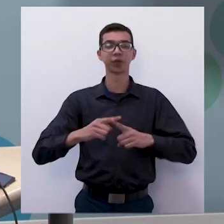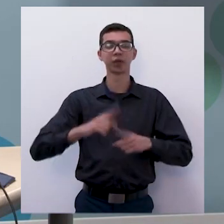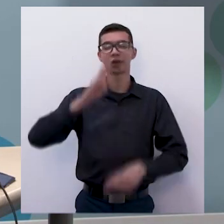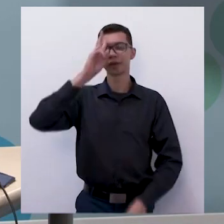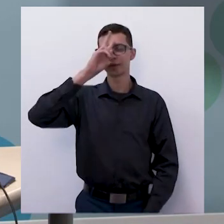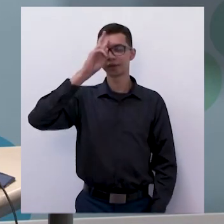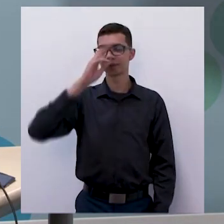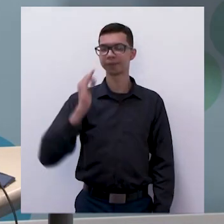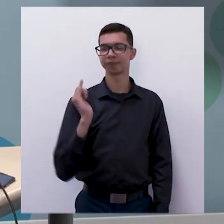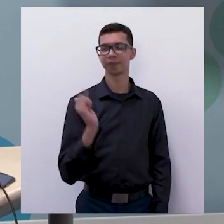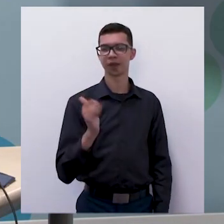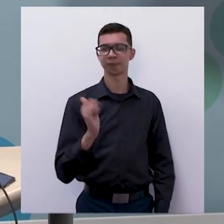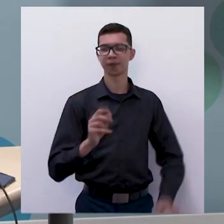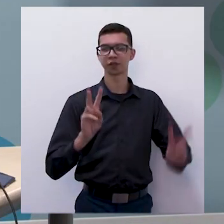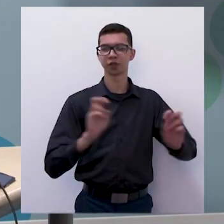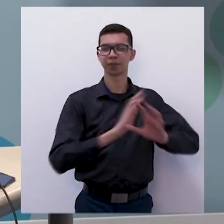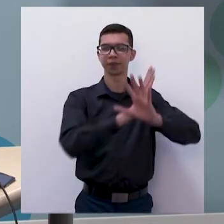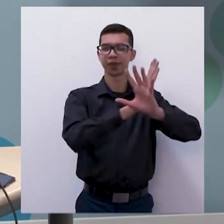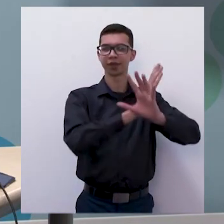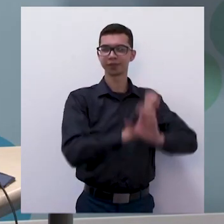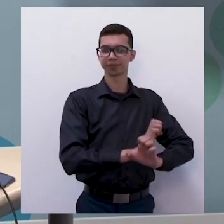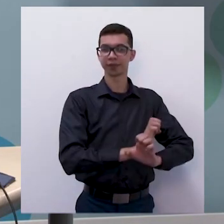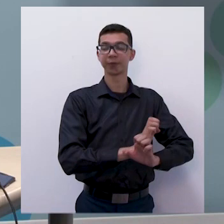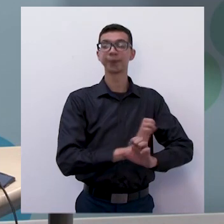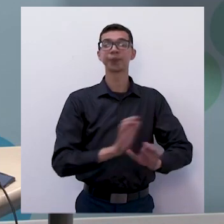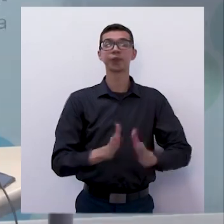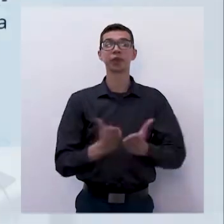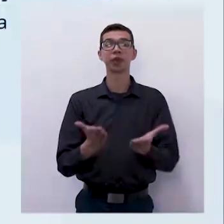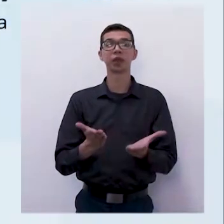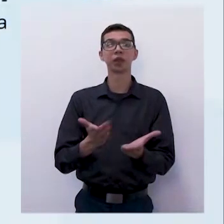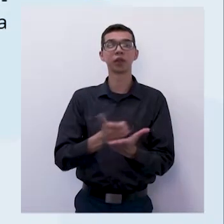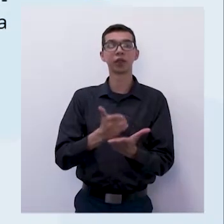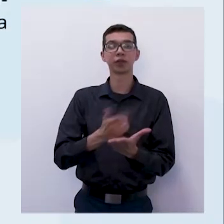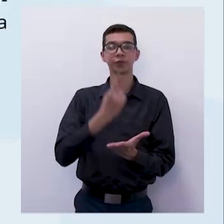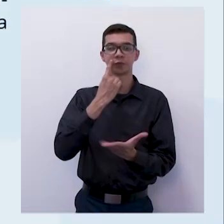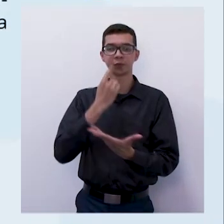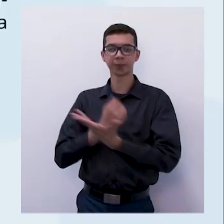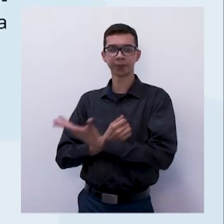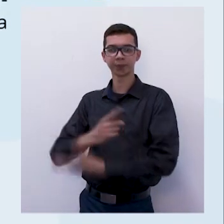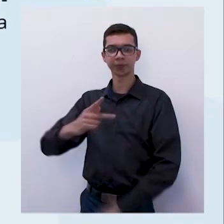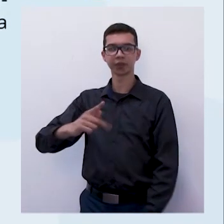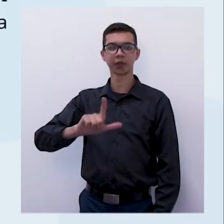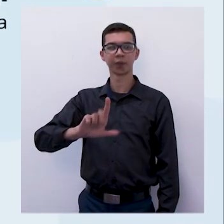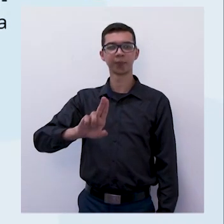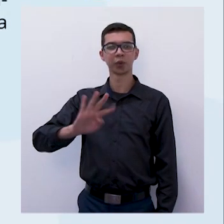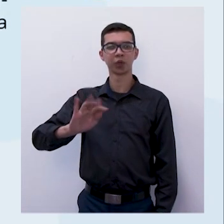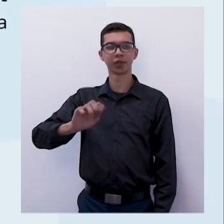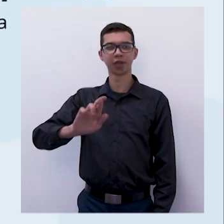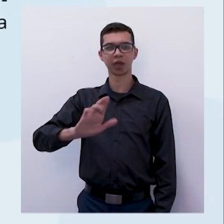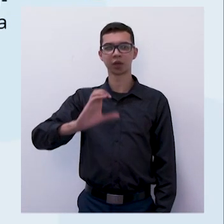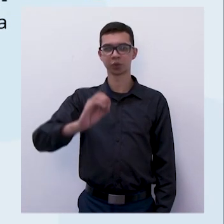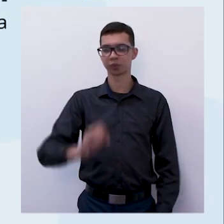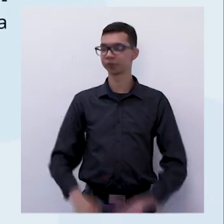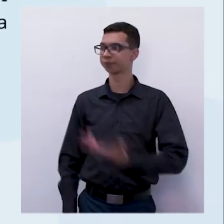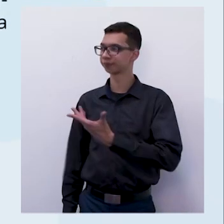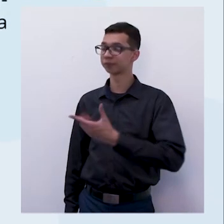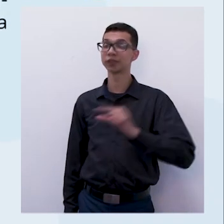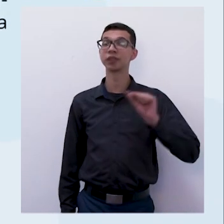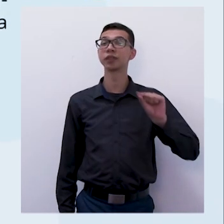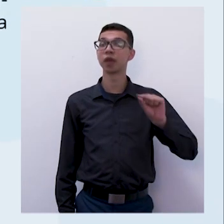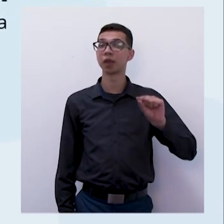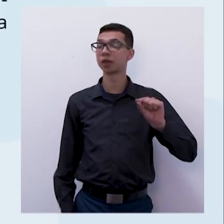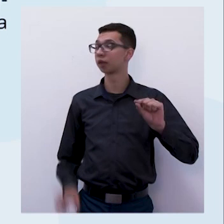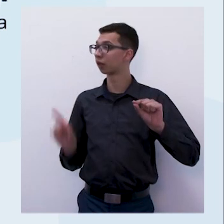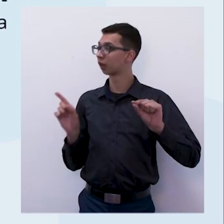de Esparta é um livro de Plutarco. Vamos dar uma olhadinha aí na tela. O Plutarco, ele foi um filósofo grego,